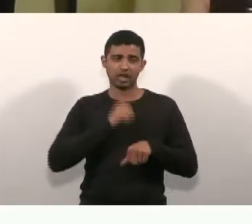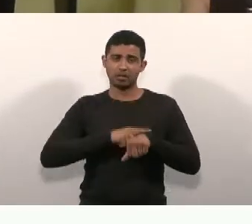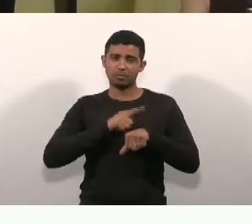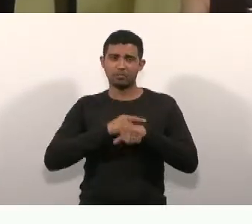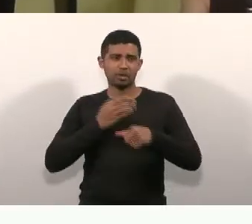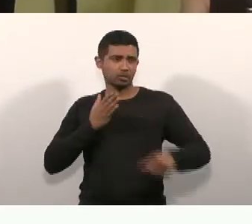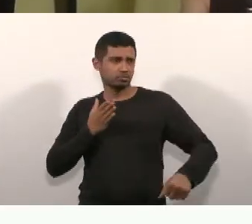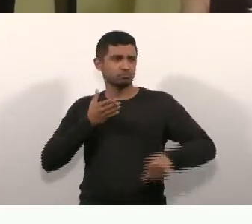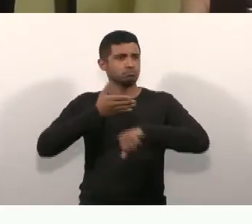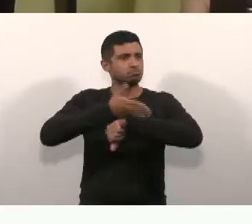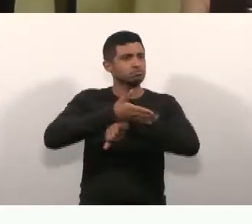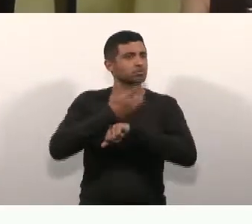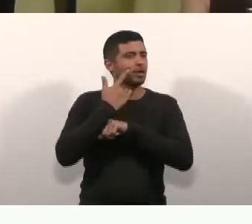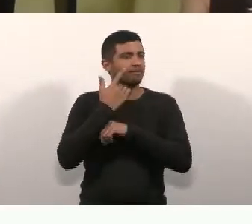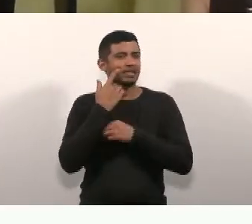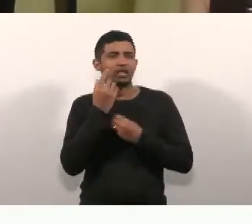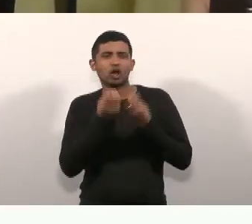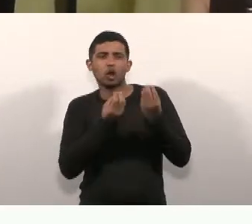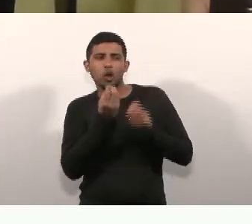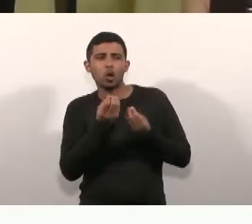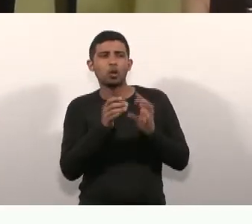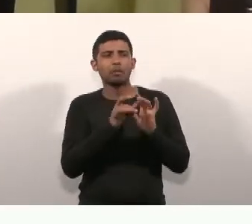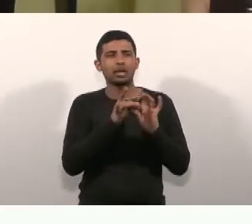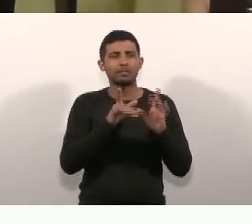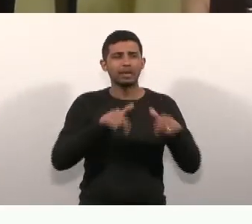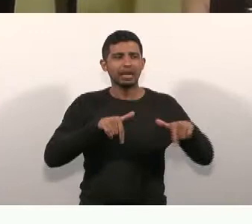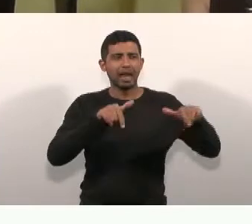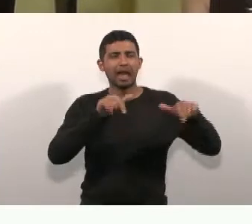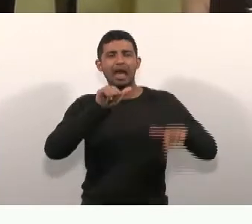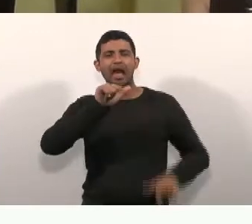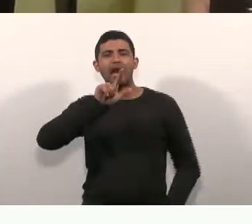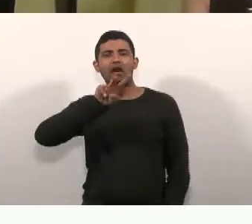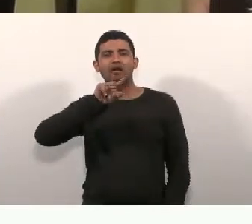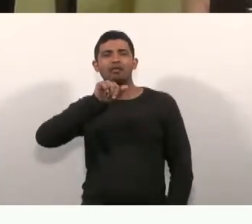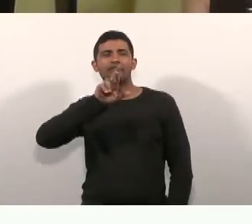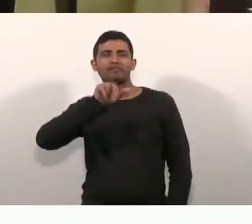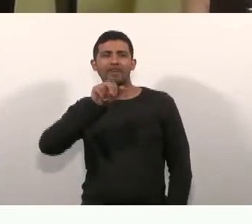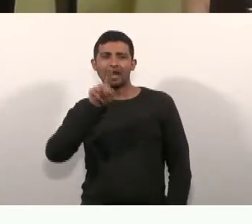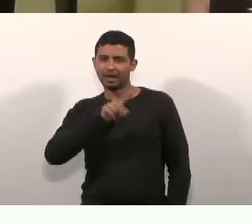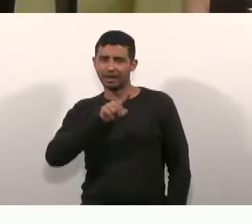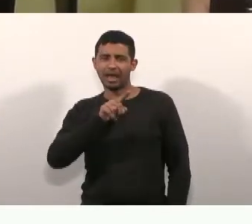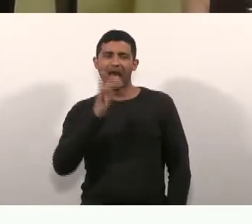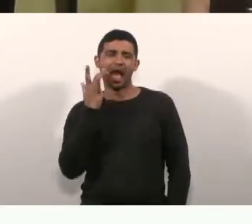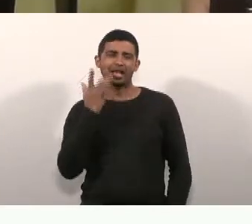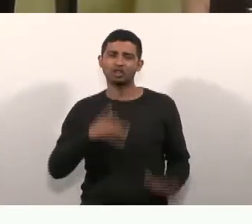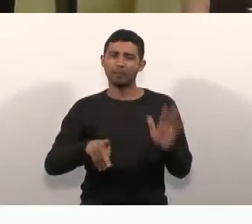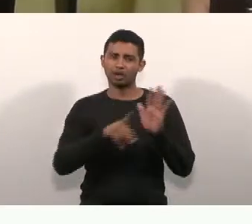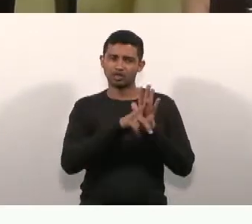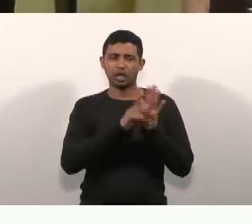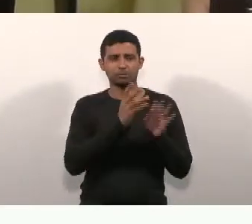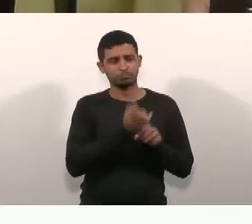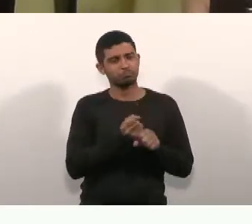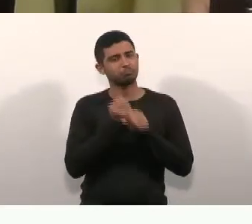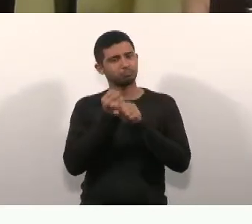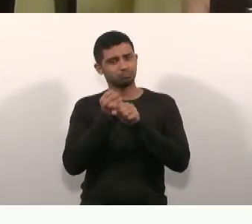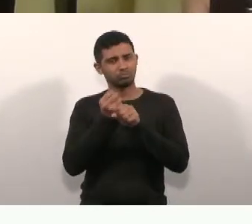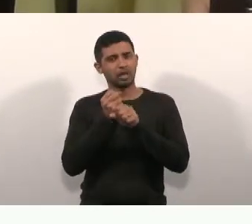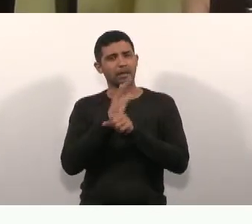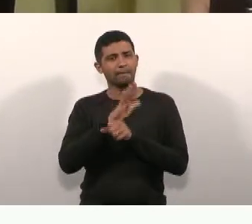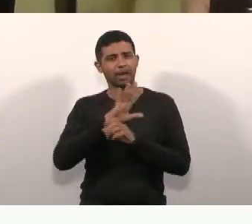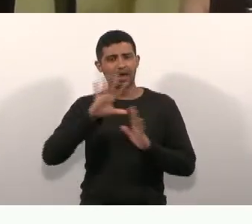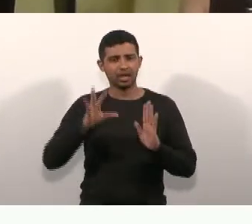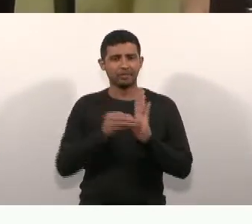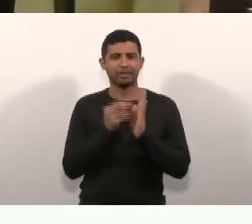qualquer liberação, ele já faz esse crivo. Eu acho que esse projeto vem só para fortalecer, mas as emendas do